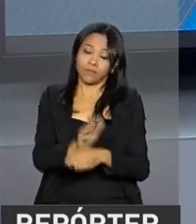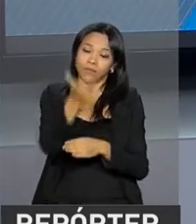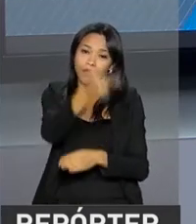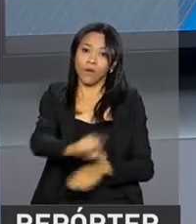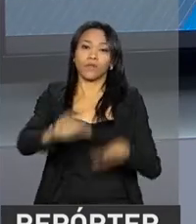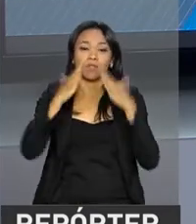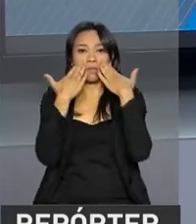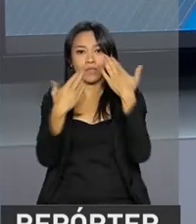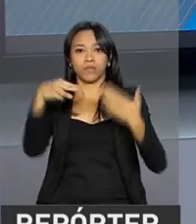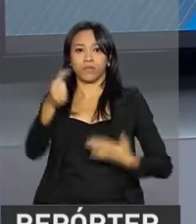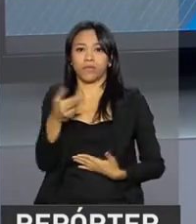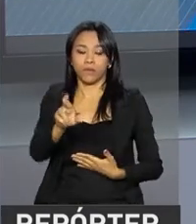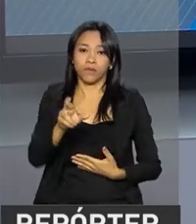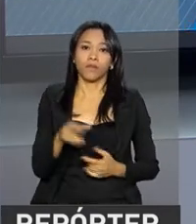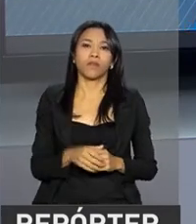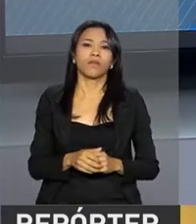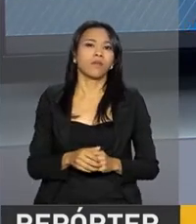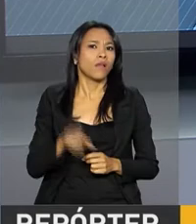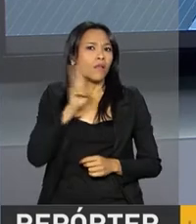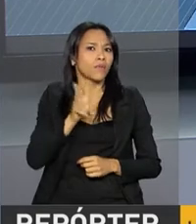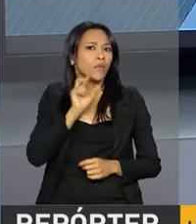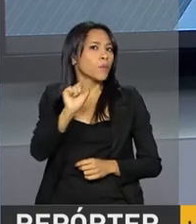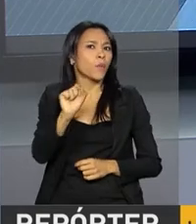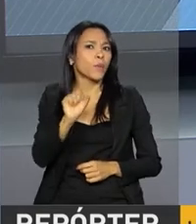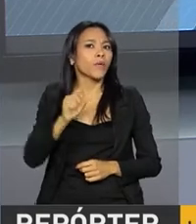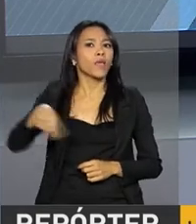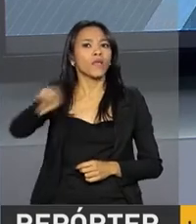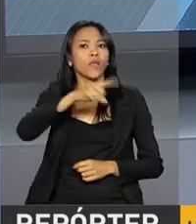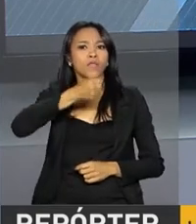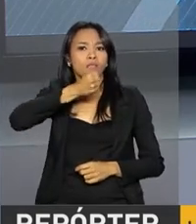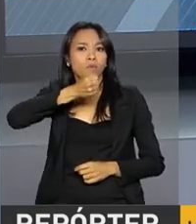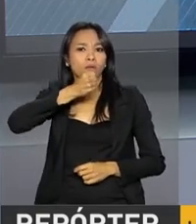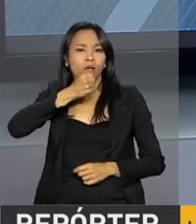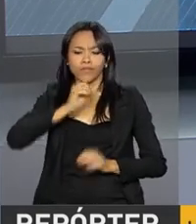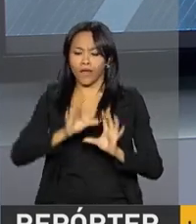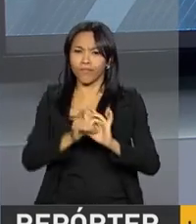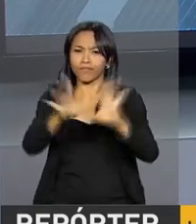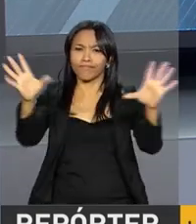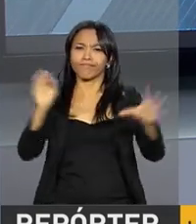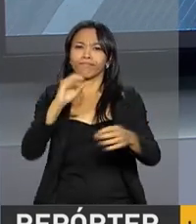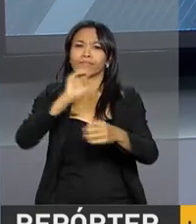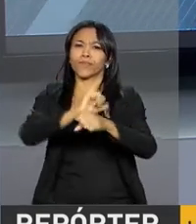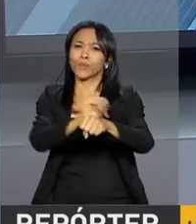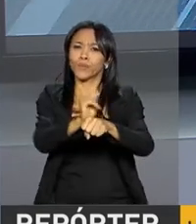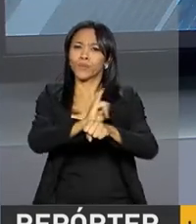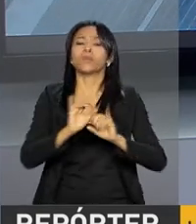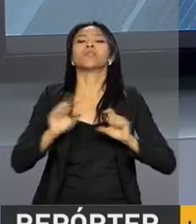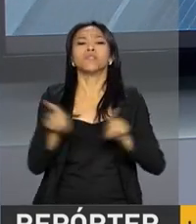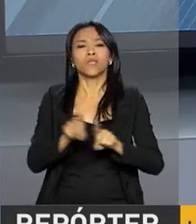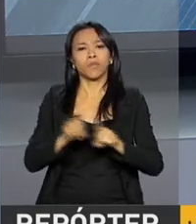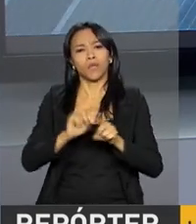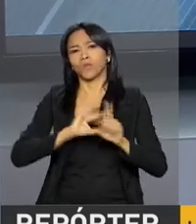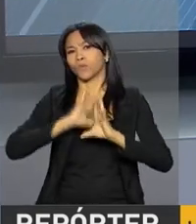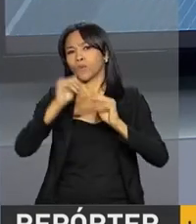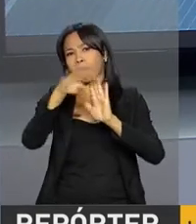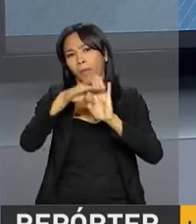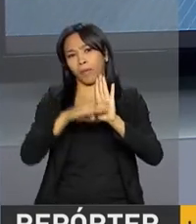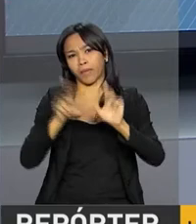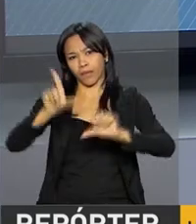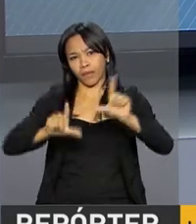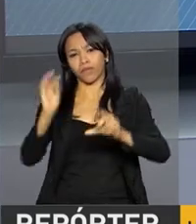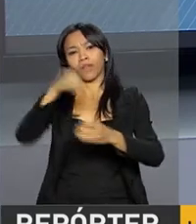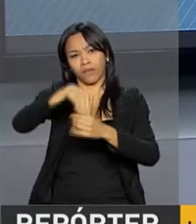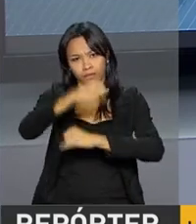próxima edição do Repórter NBR. Lembrando que as nossas reportagens estão disponíveis no YouTube e toda a nossa programação também está